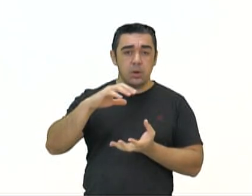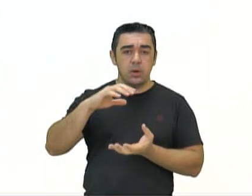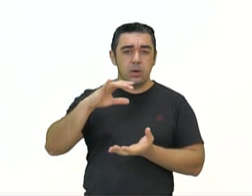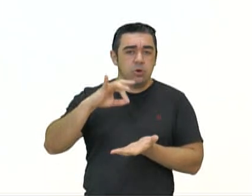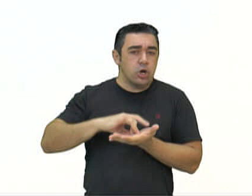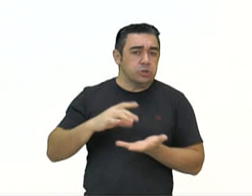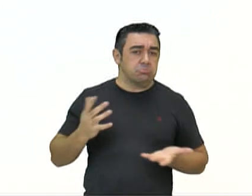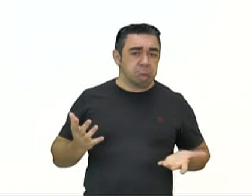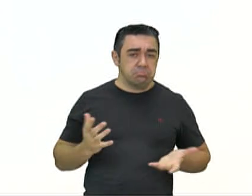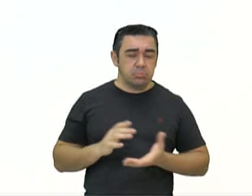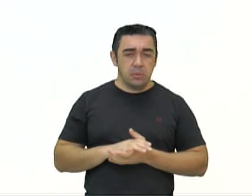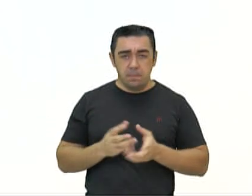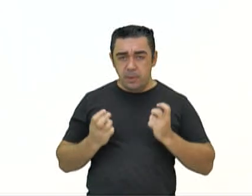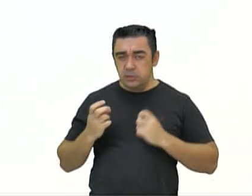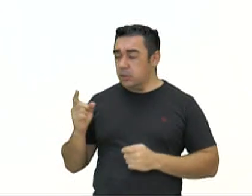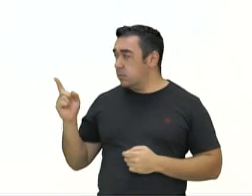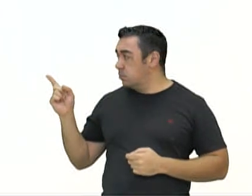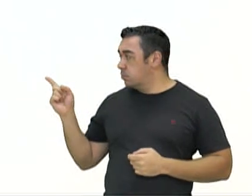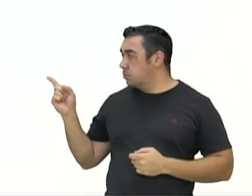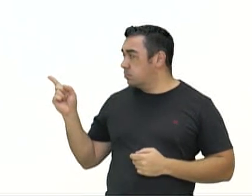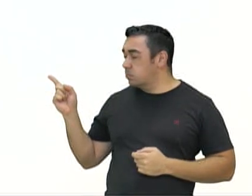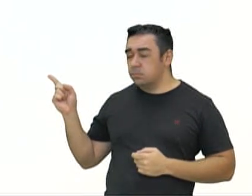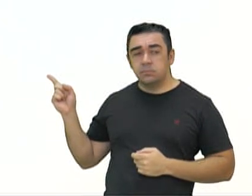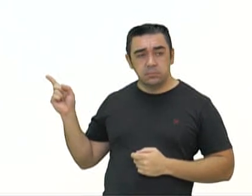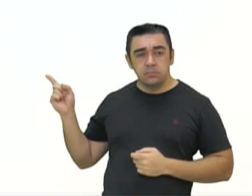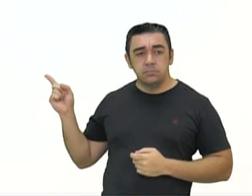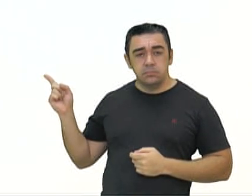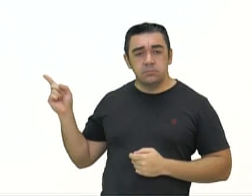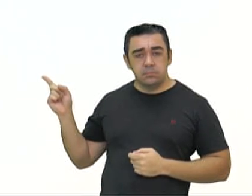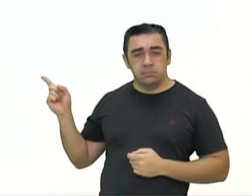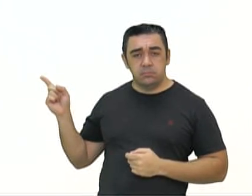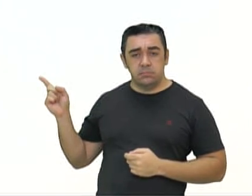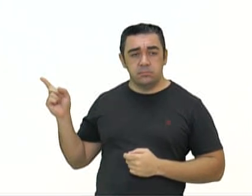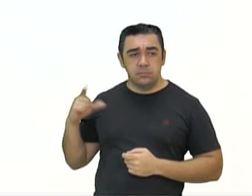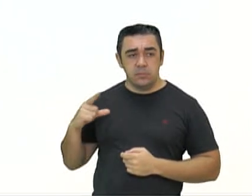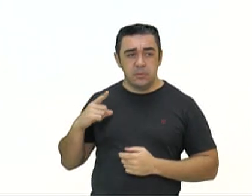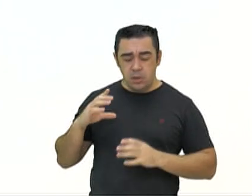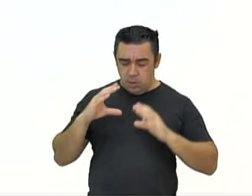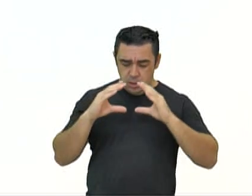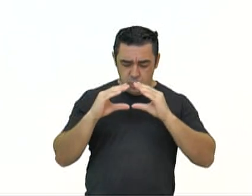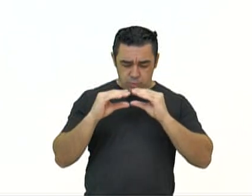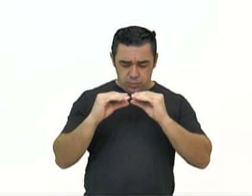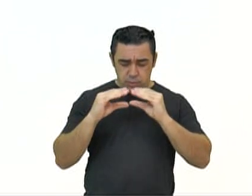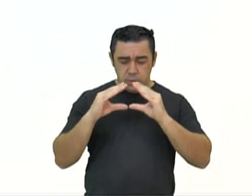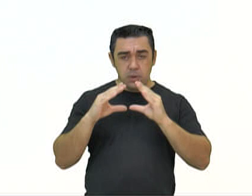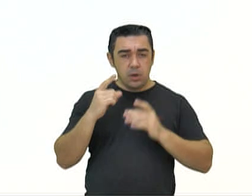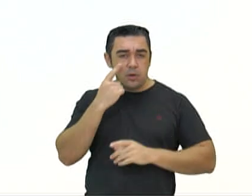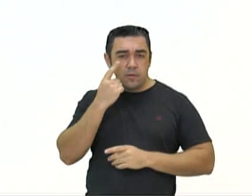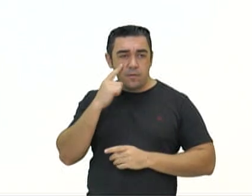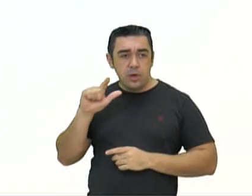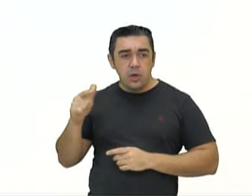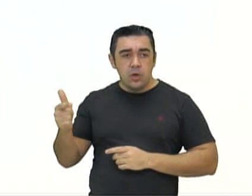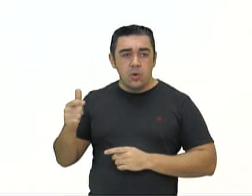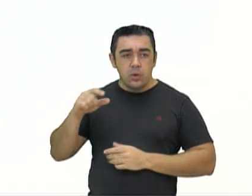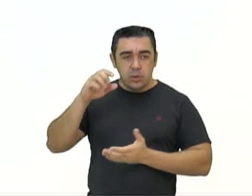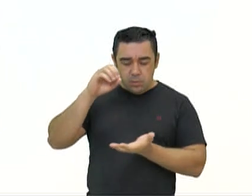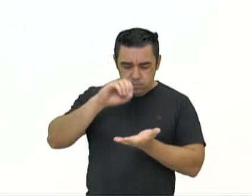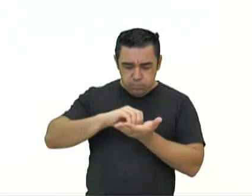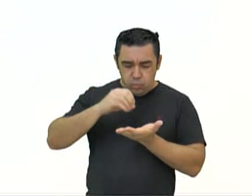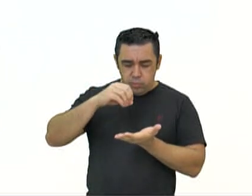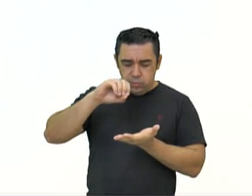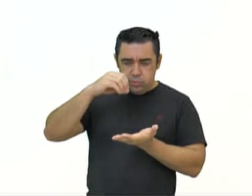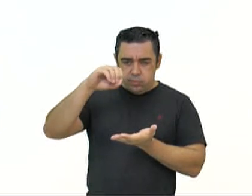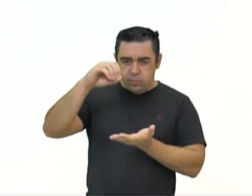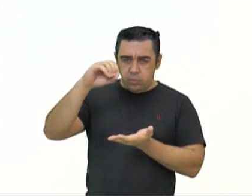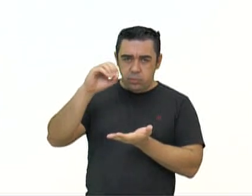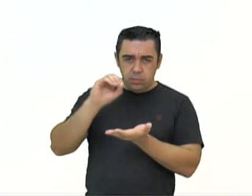Então, vocês podem observar, inclusive pelo gifzinho ali do lado, existe uma força de deformação, devido ao contato com a superfície ali, a bolinha ela